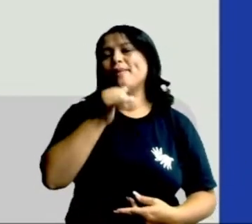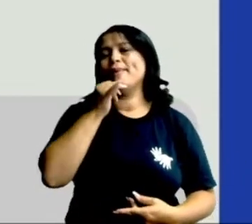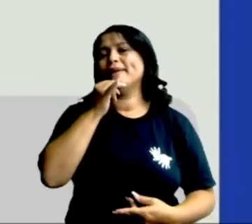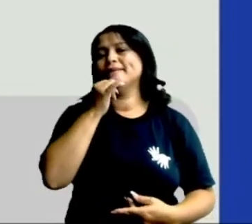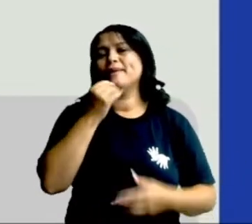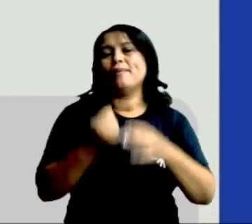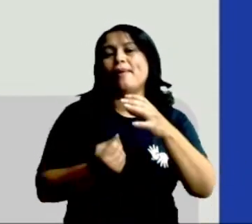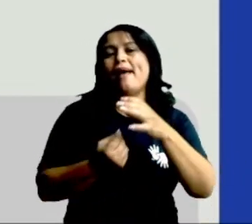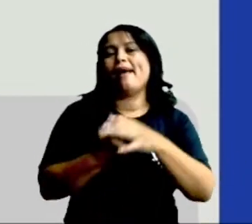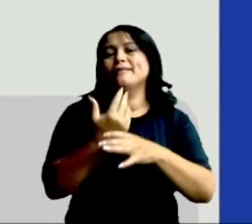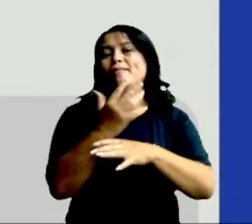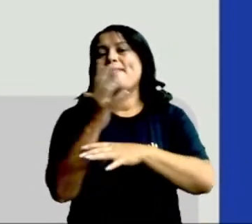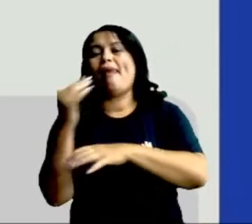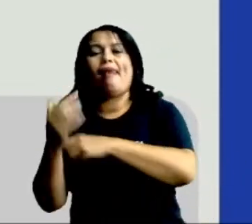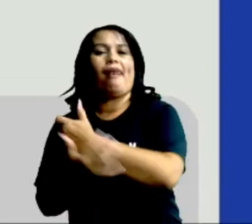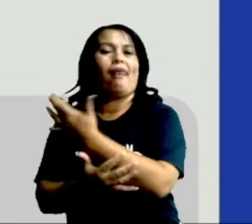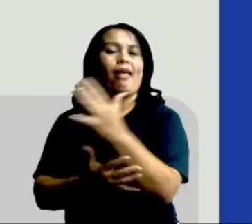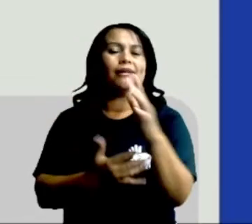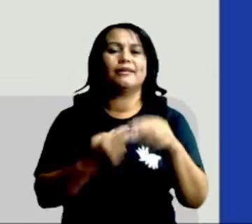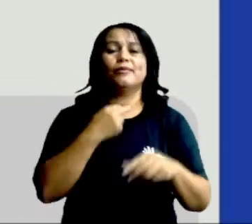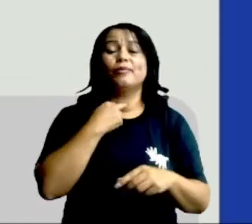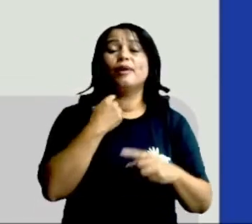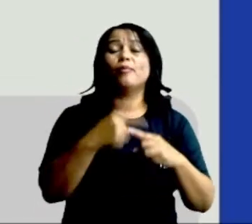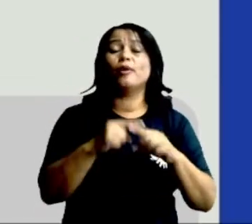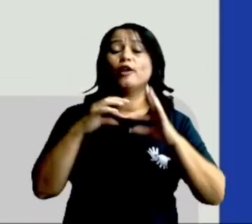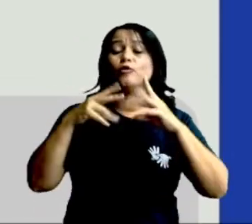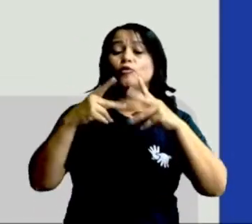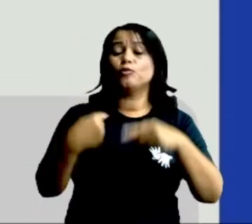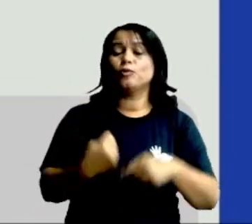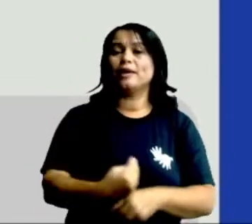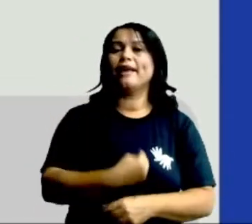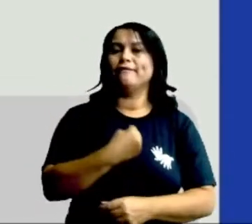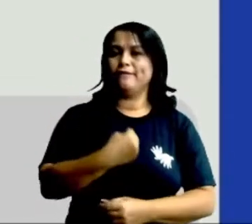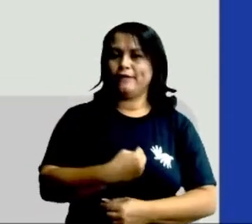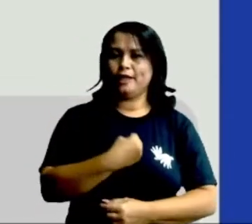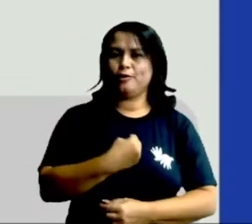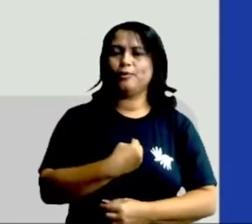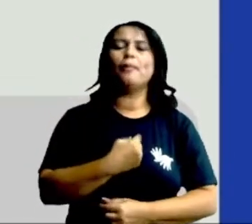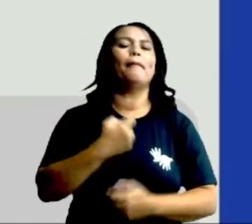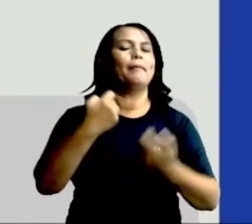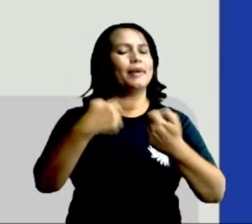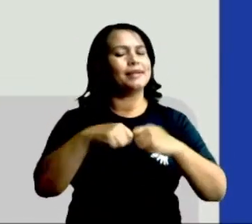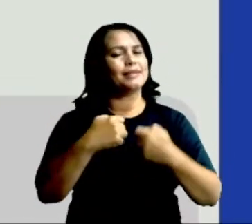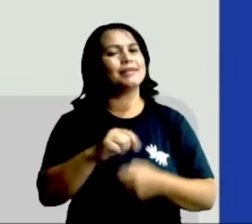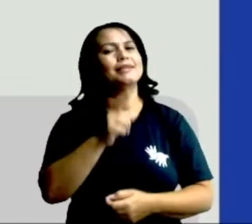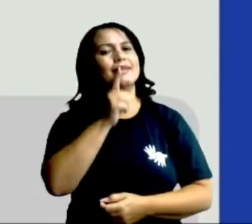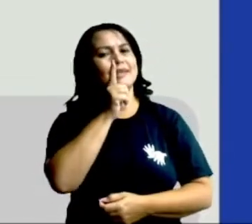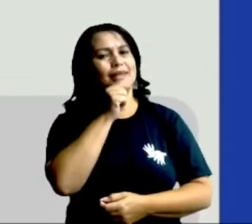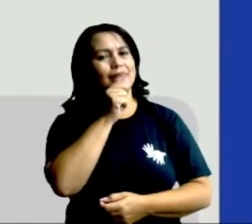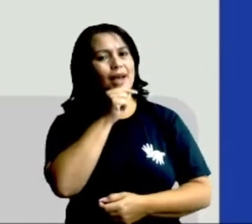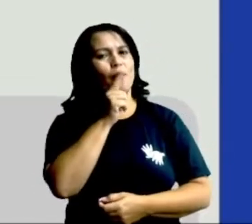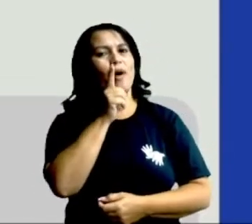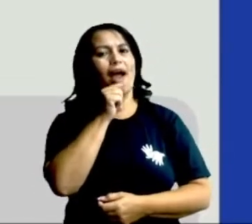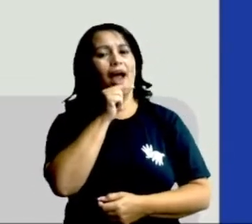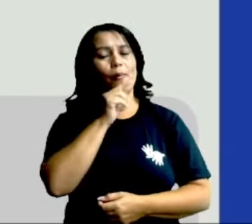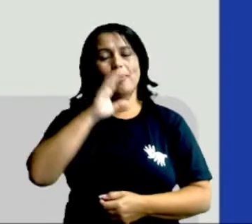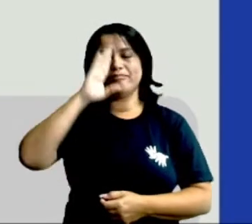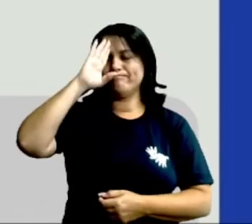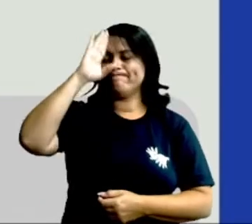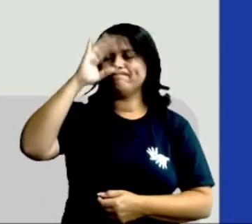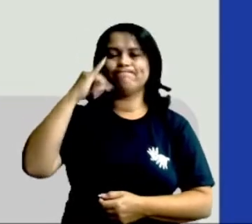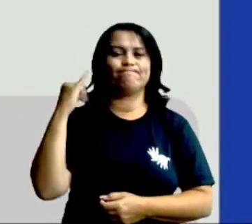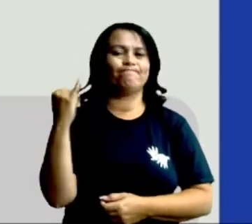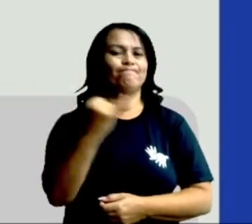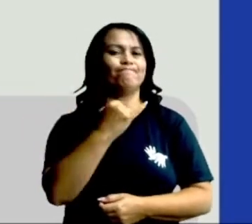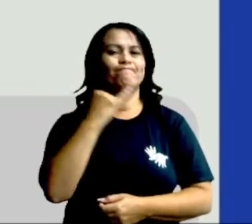das plantas, porque todos os seres vivos, tudo aquilo que tem vida, precisa de água, tá certo? A água é